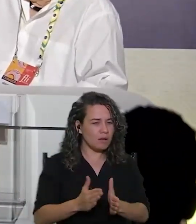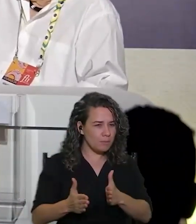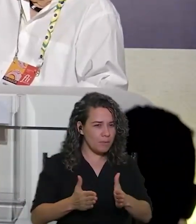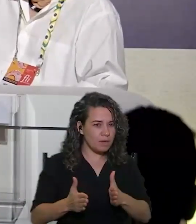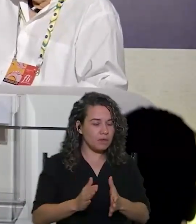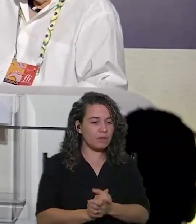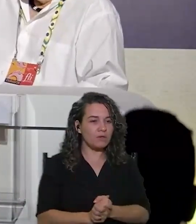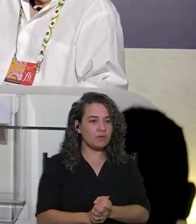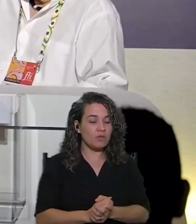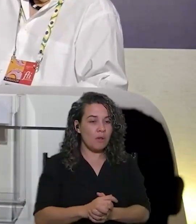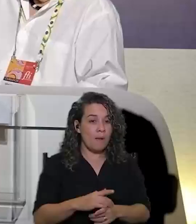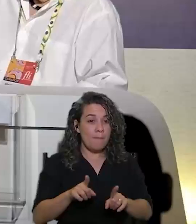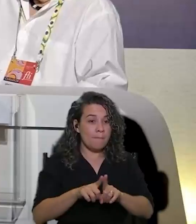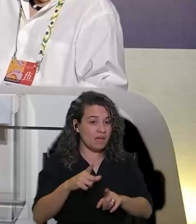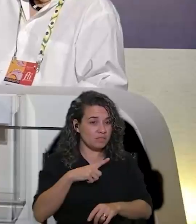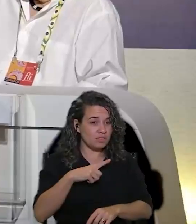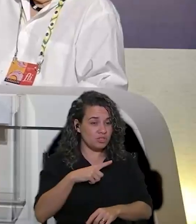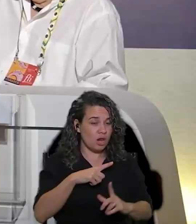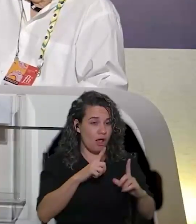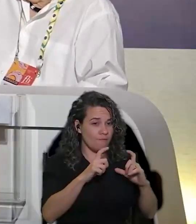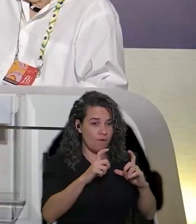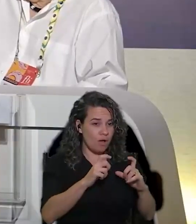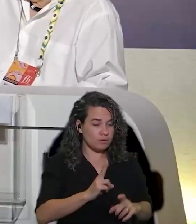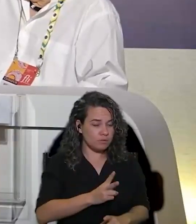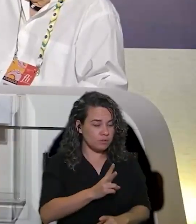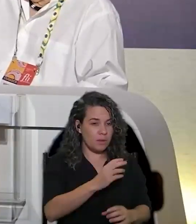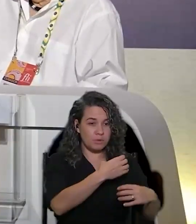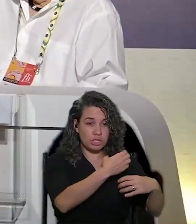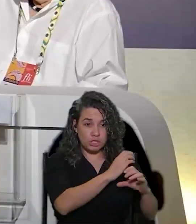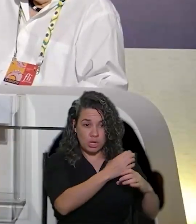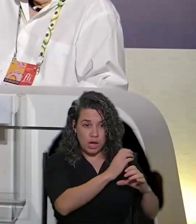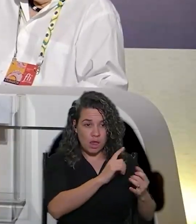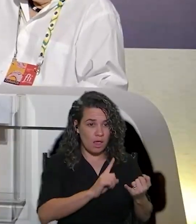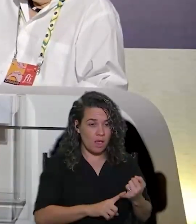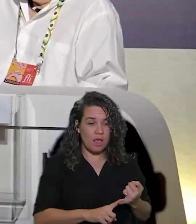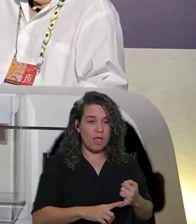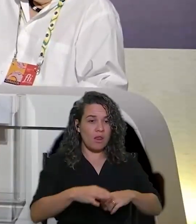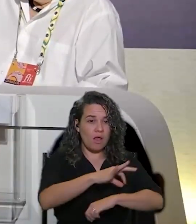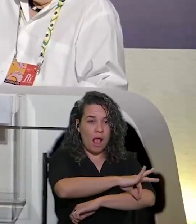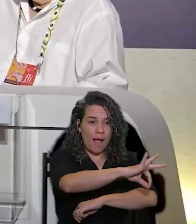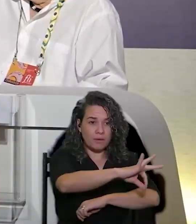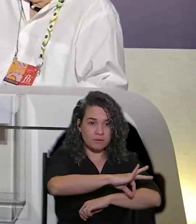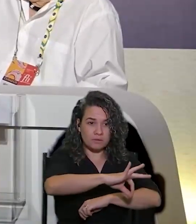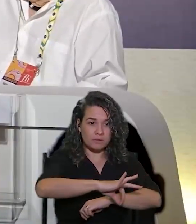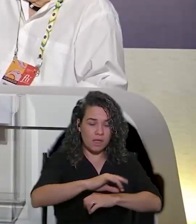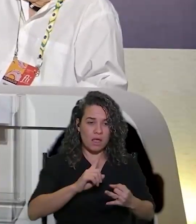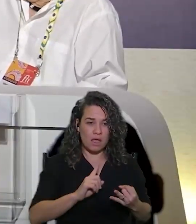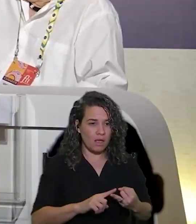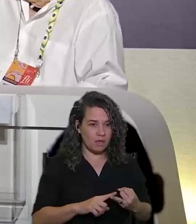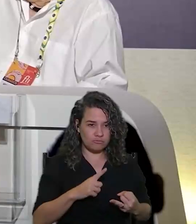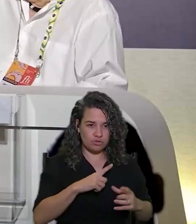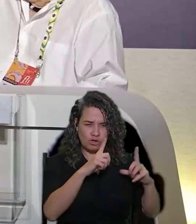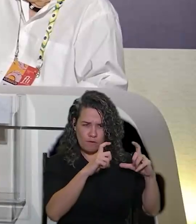engenheiros, dos arquitetos, dos grandes funcionários públicos estavam, né, referendadas, e também havia figuras